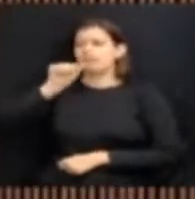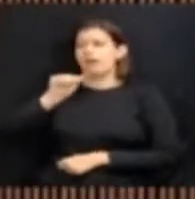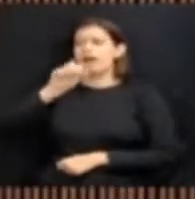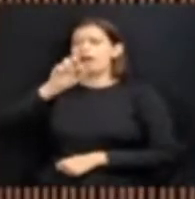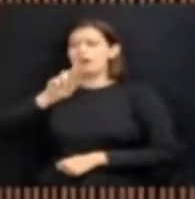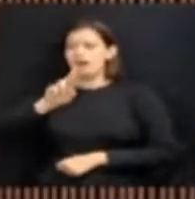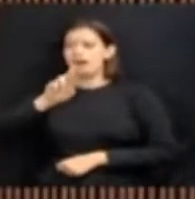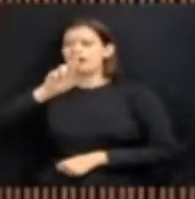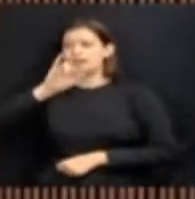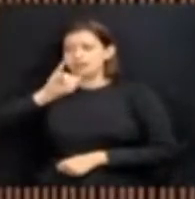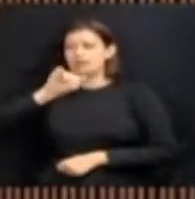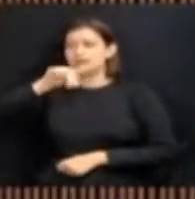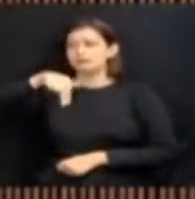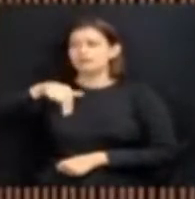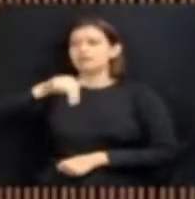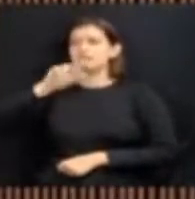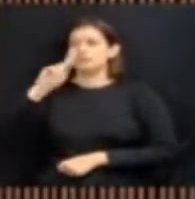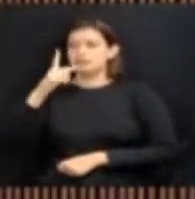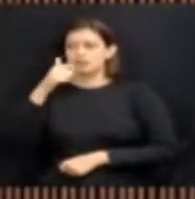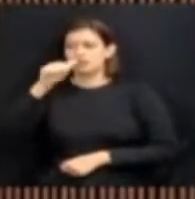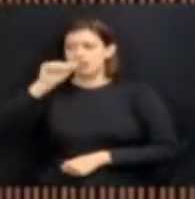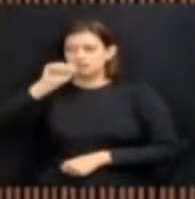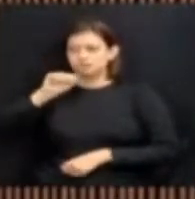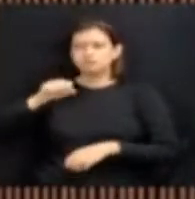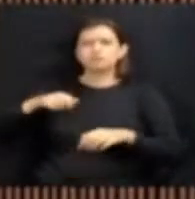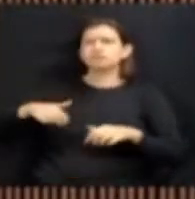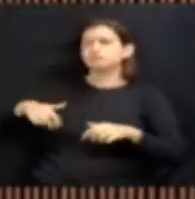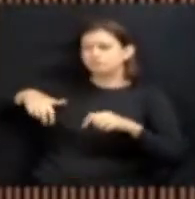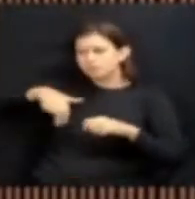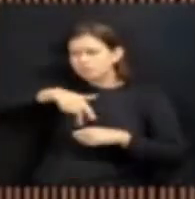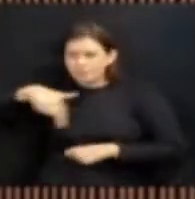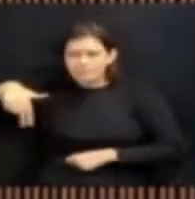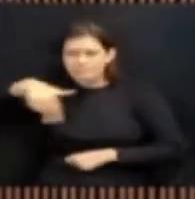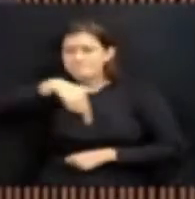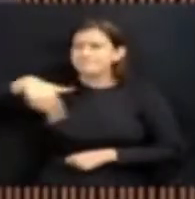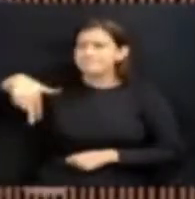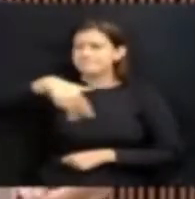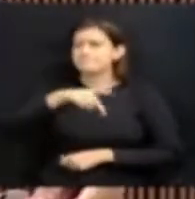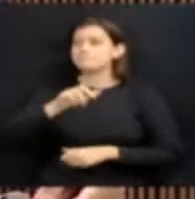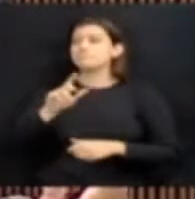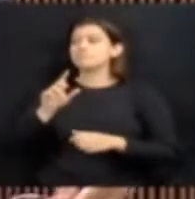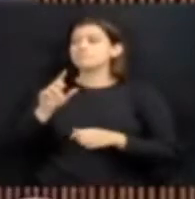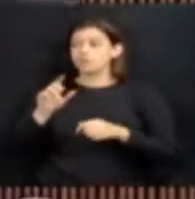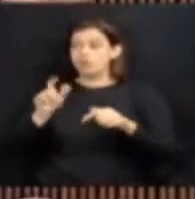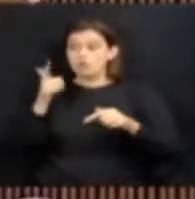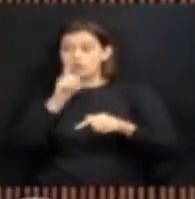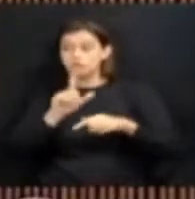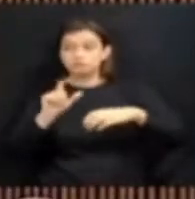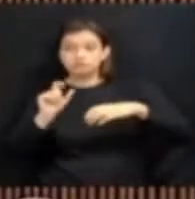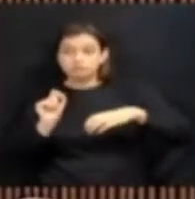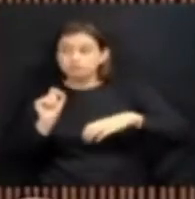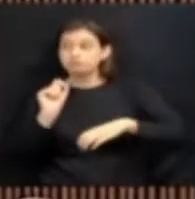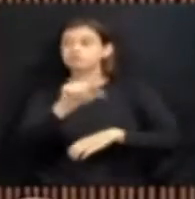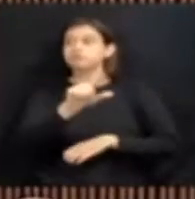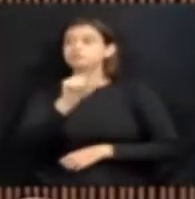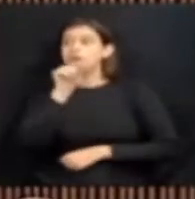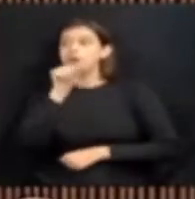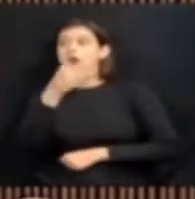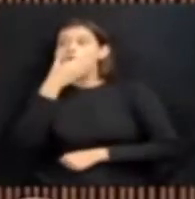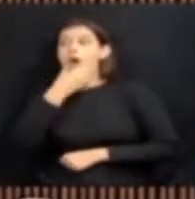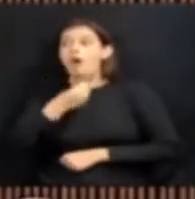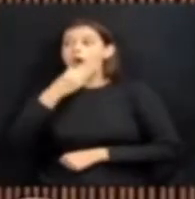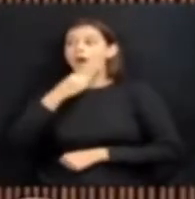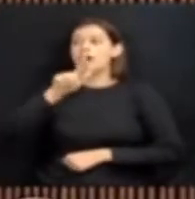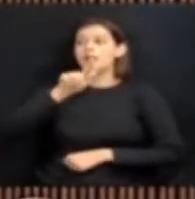zona fazer o bolo da rixa o jeito muito simples e humilde perguntou tá bom